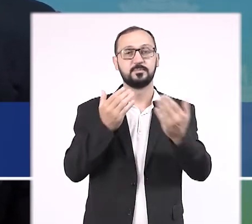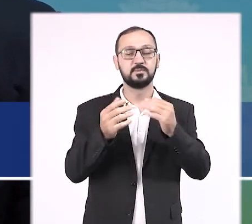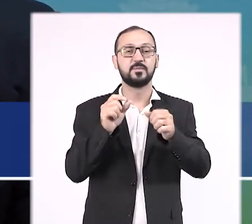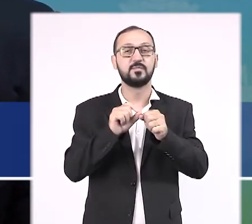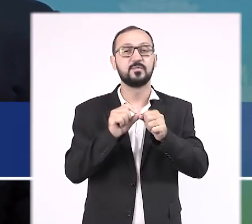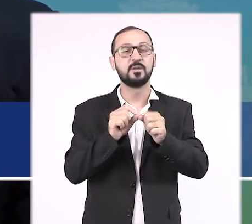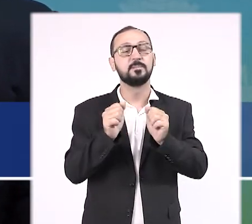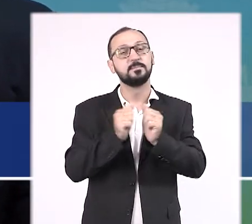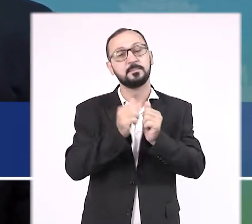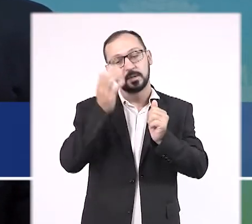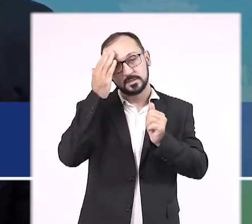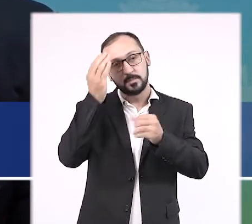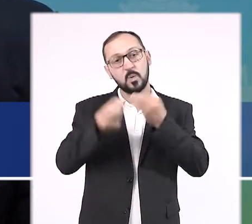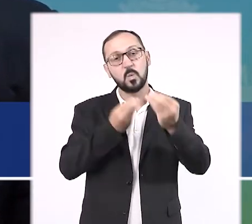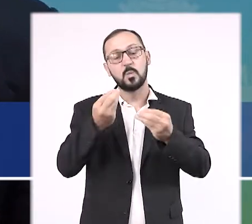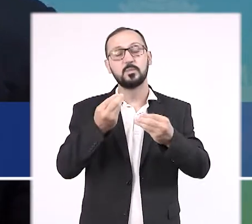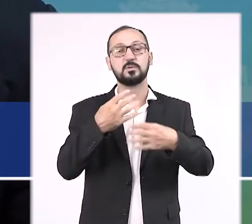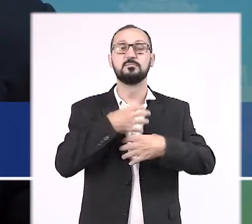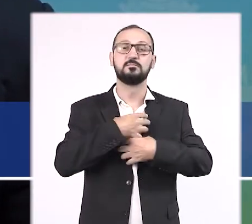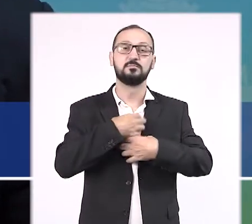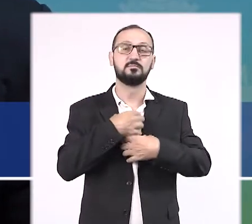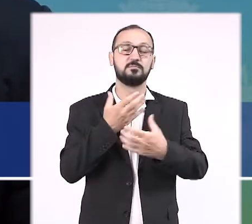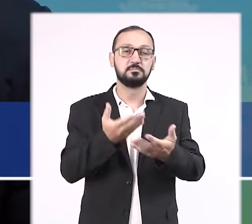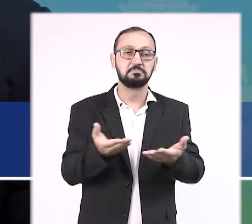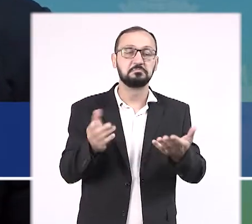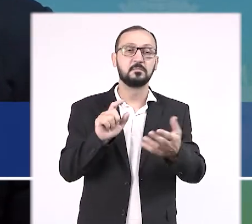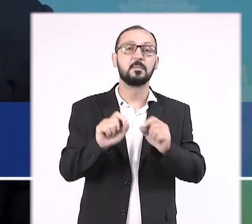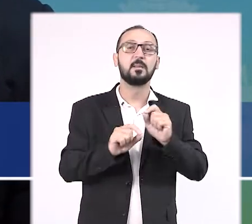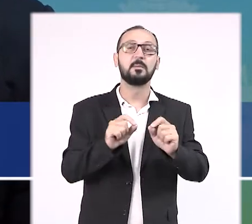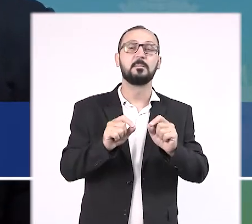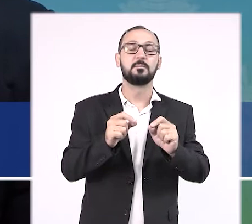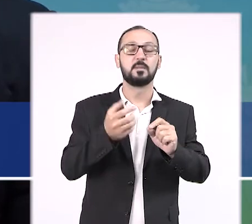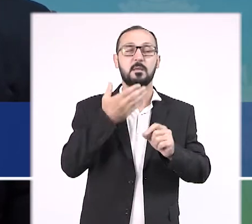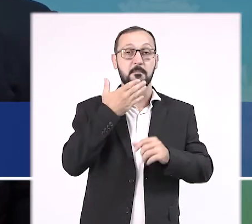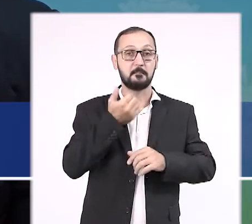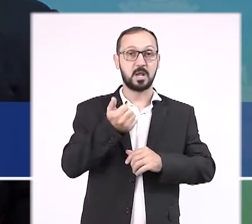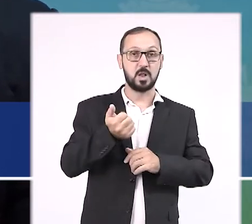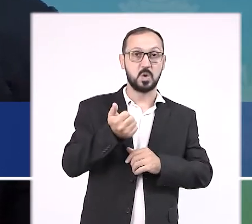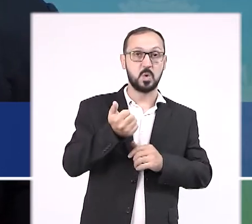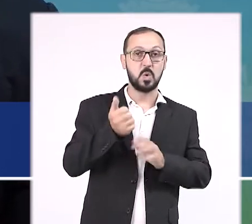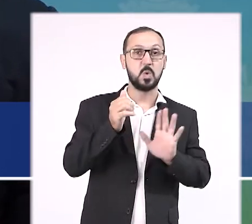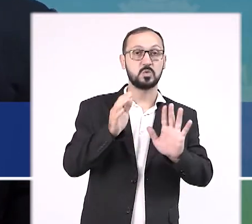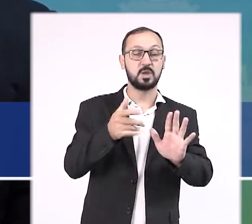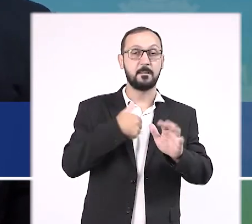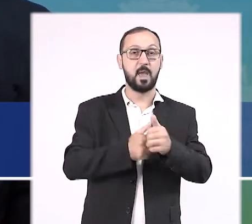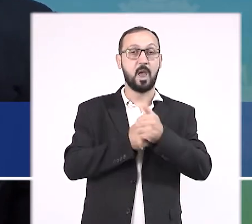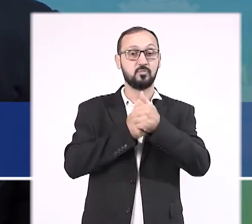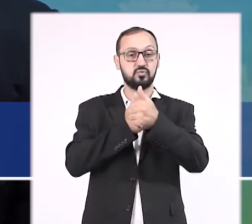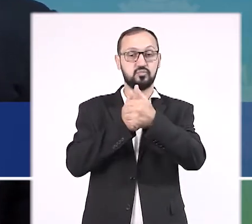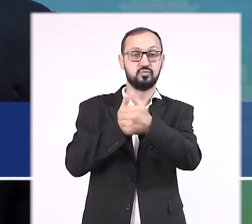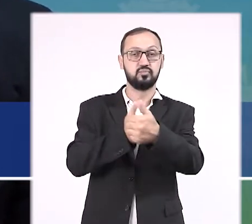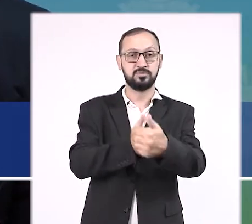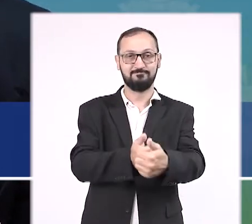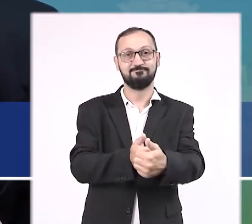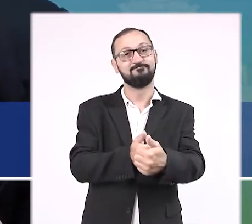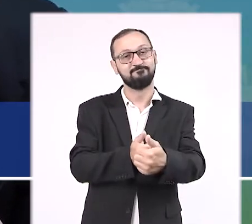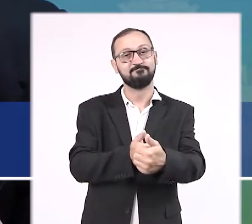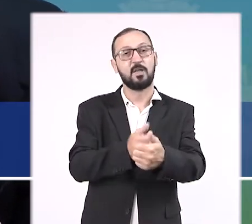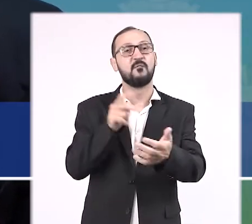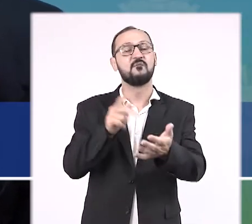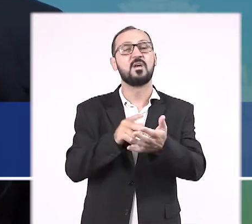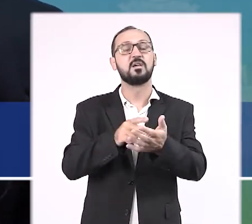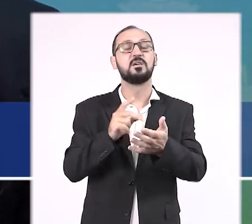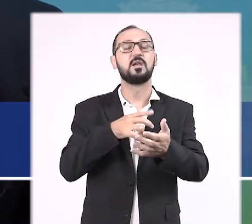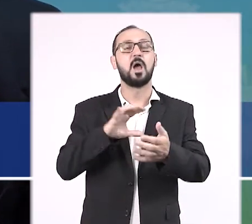que seja feito um acompanhamento de saber como é que está o estado dela, que ela, né, para ser recuperada, para ser melhor acompanhada, para